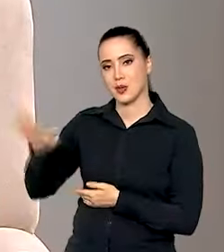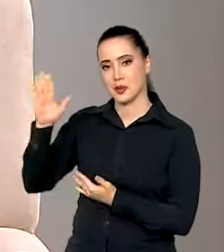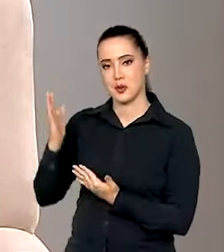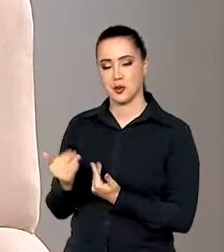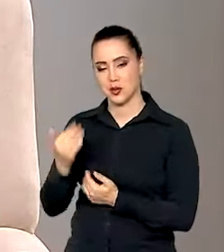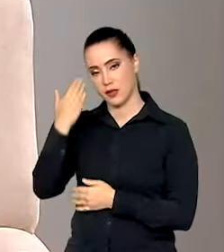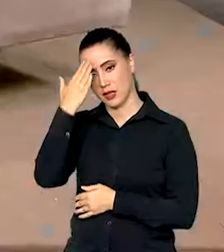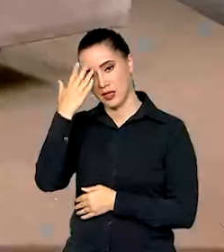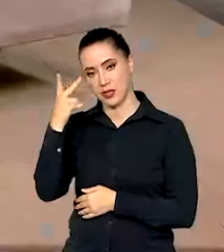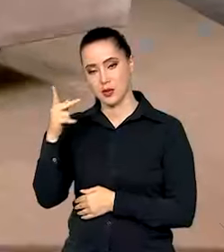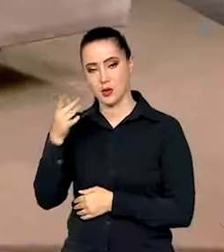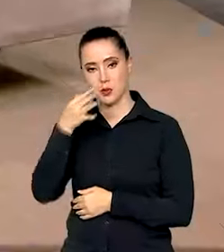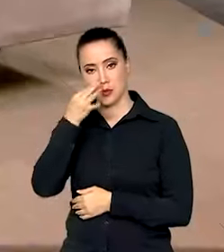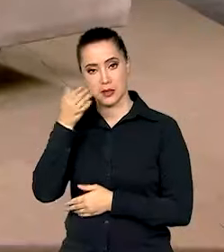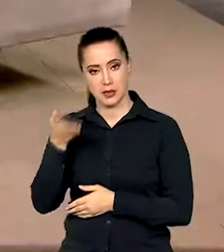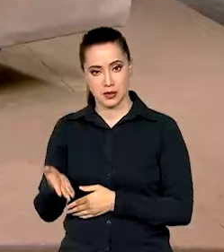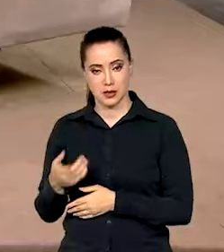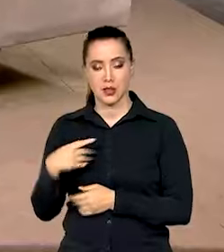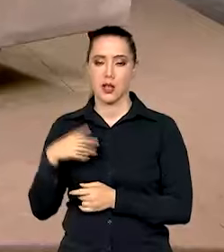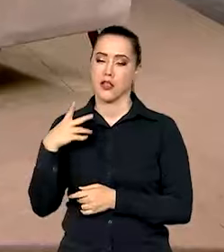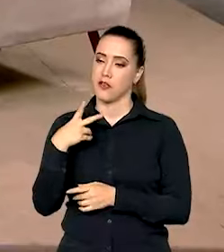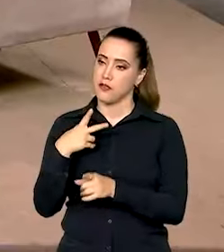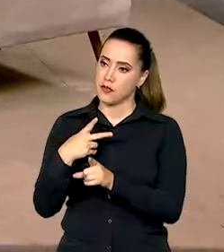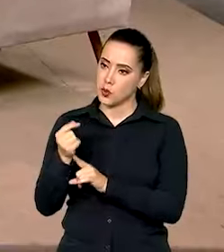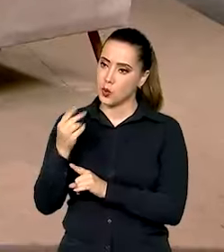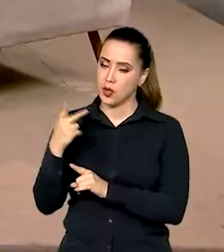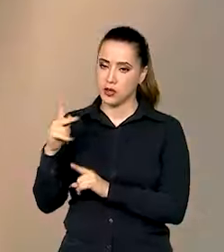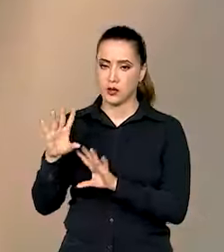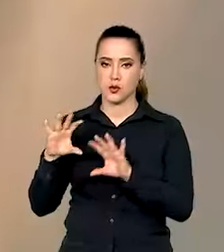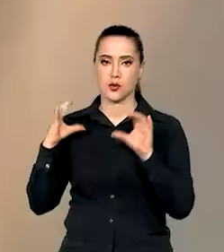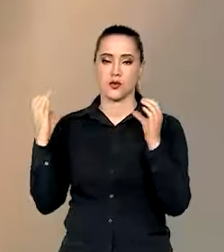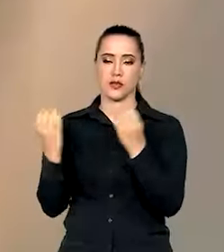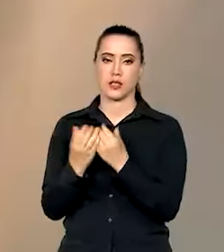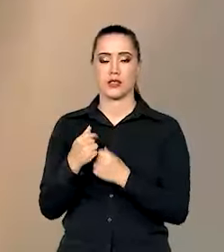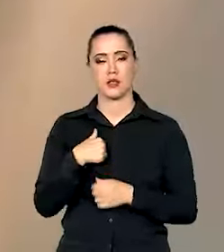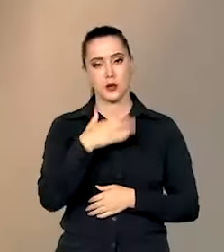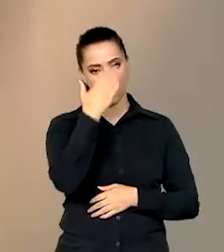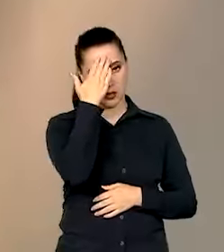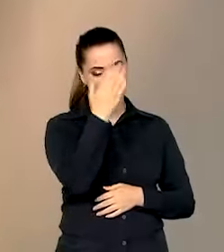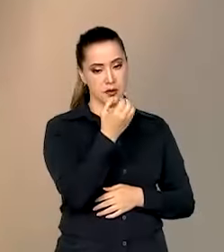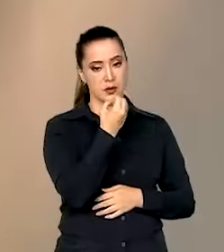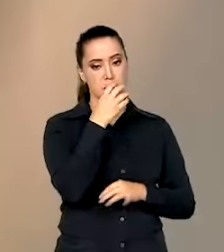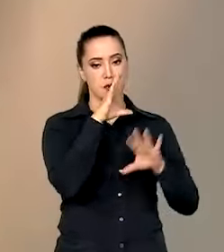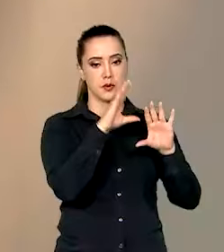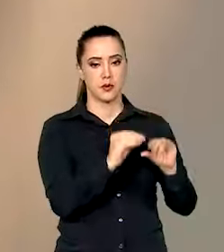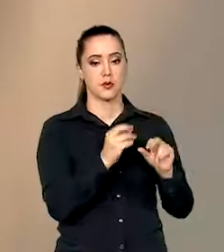Juventude, obrigado pela presença e sucesso na realização da conferência. Muito obrigado, gente. Uma